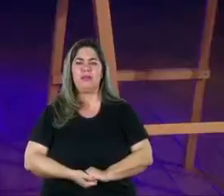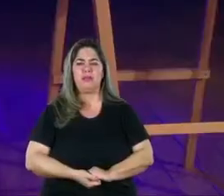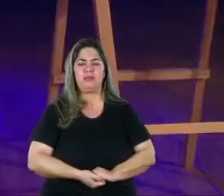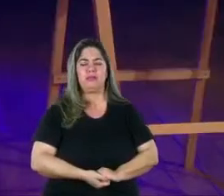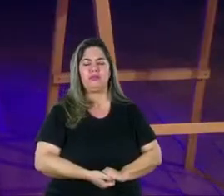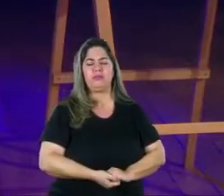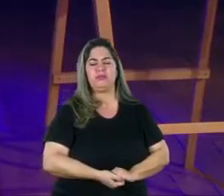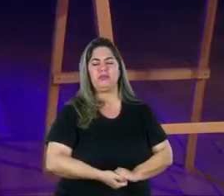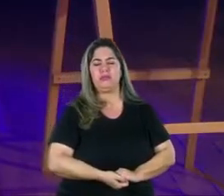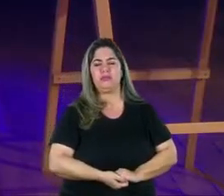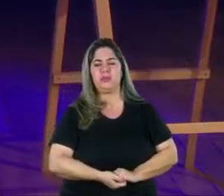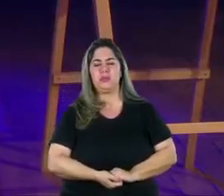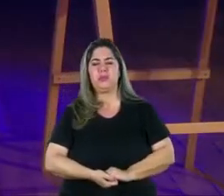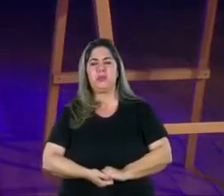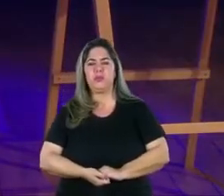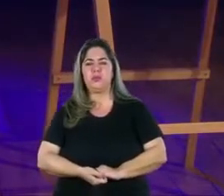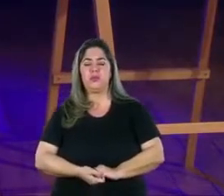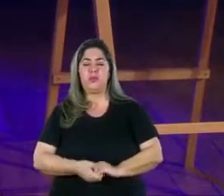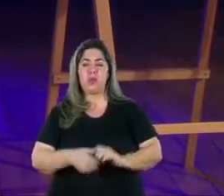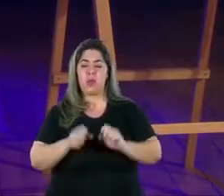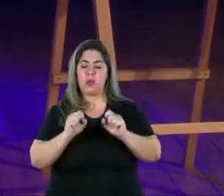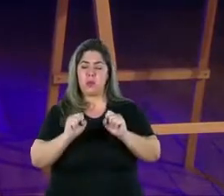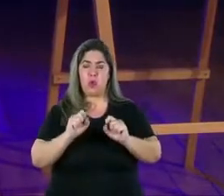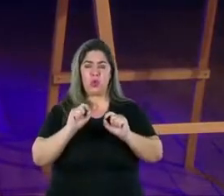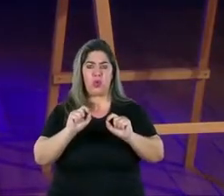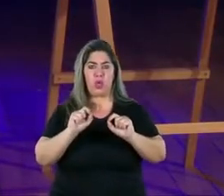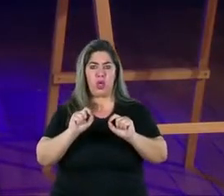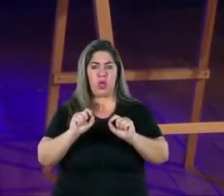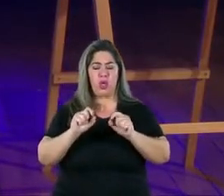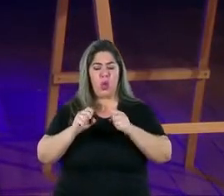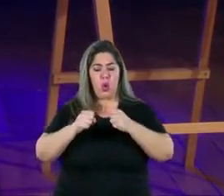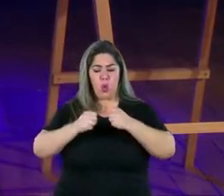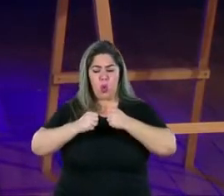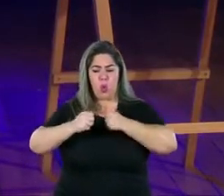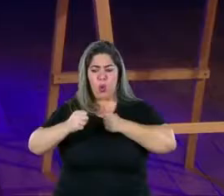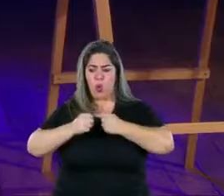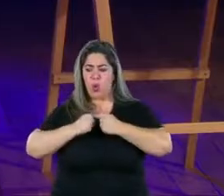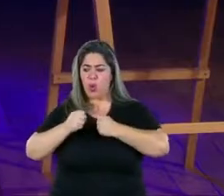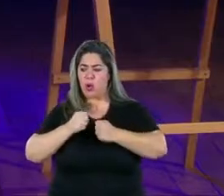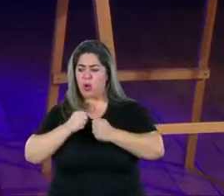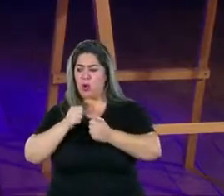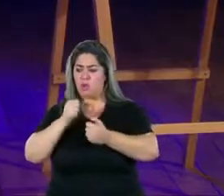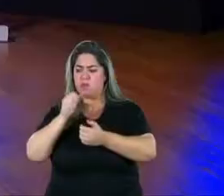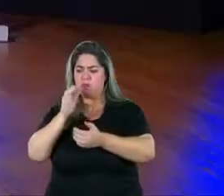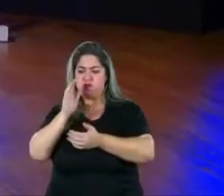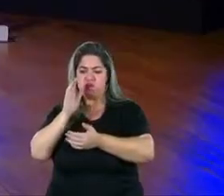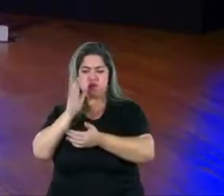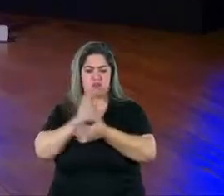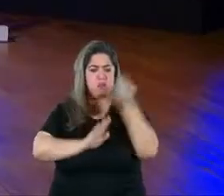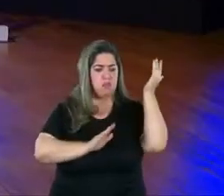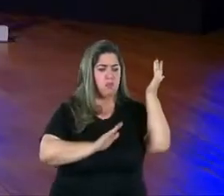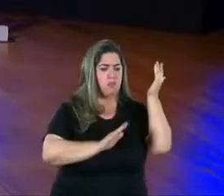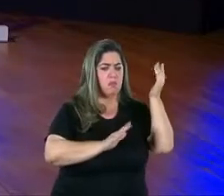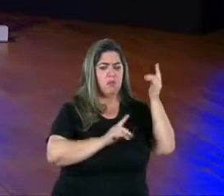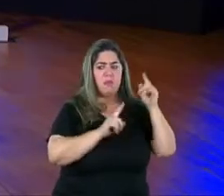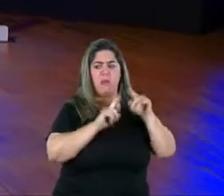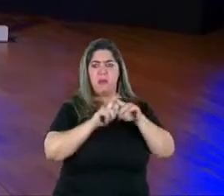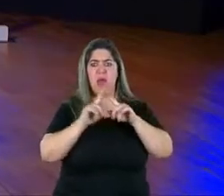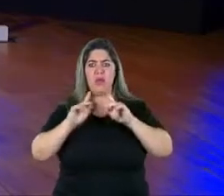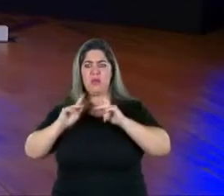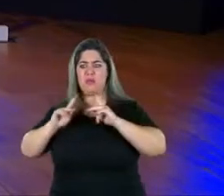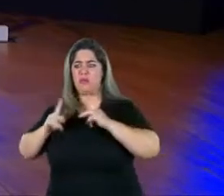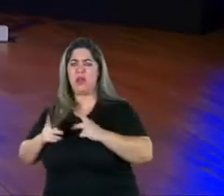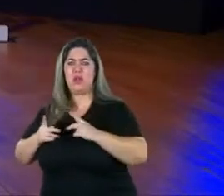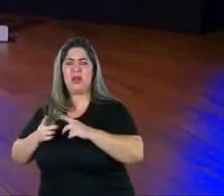Dali, pode-se abrir para ele uma escapatória em direção daquilo que, para o homem, é a busca de uma saída